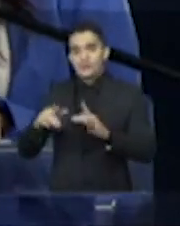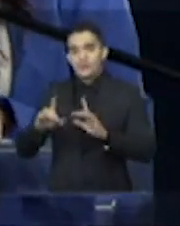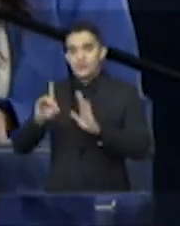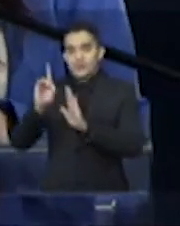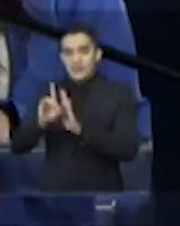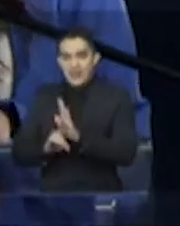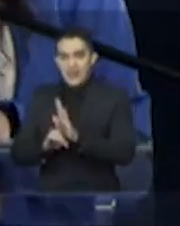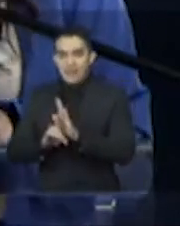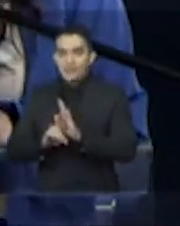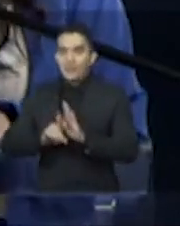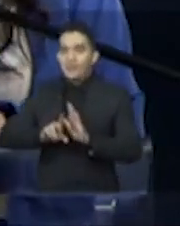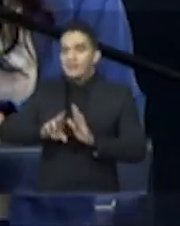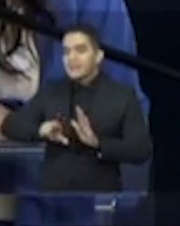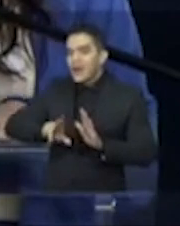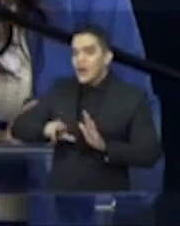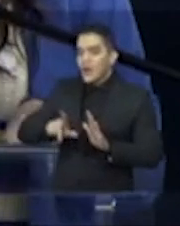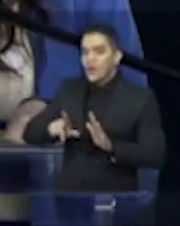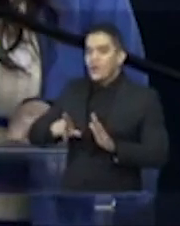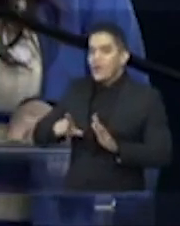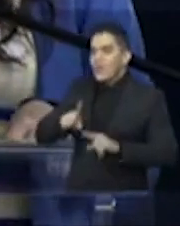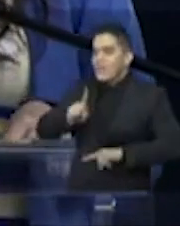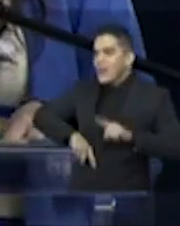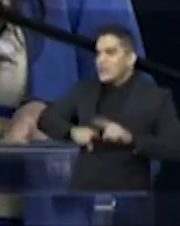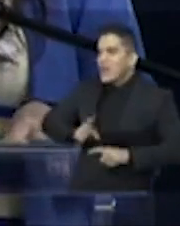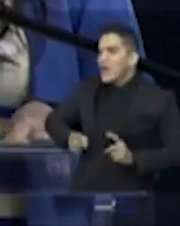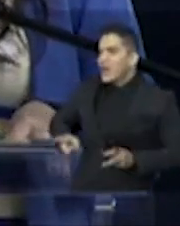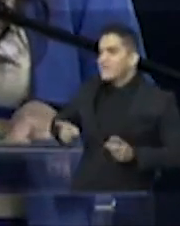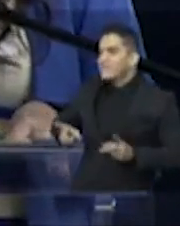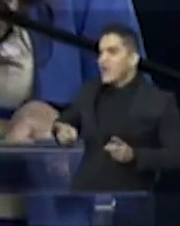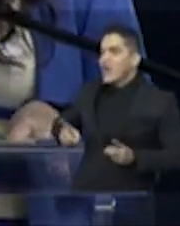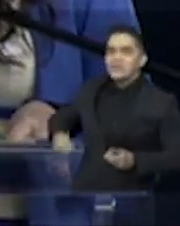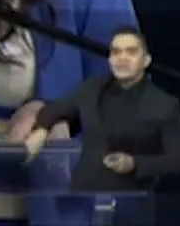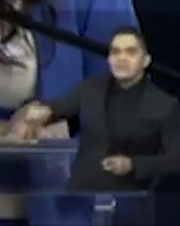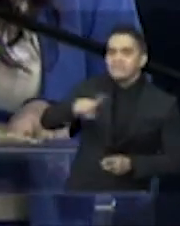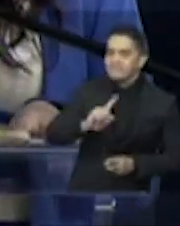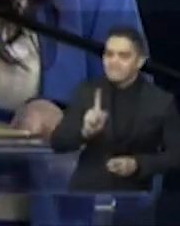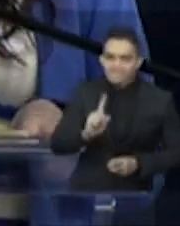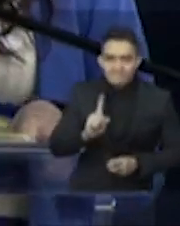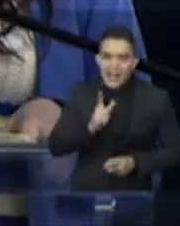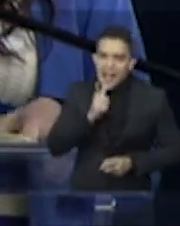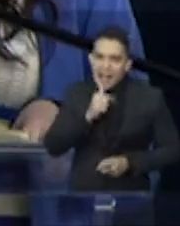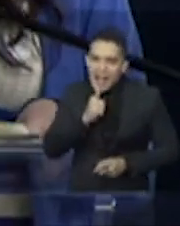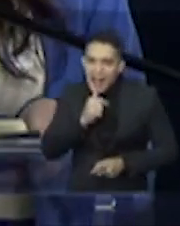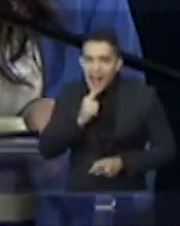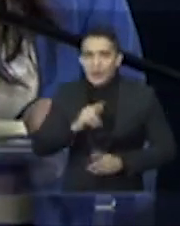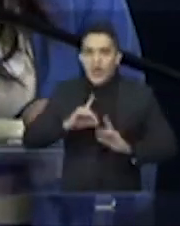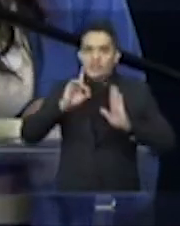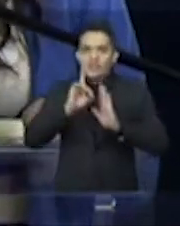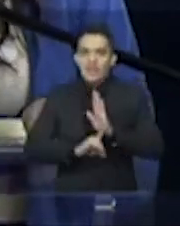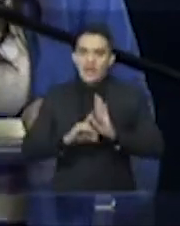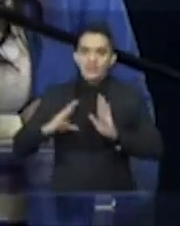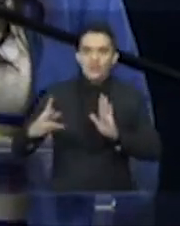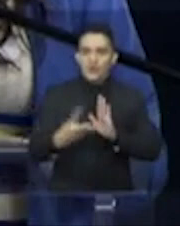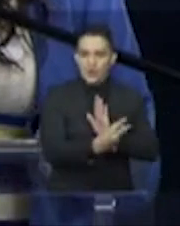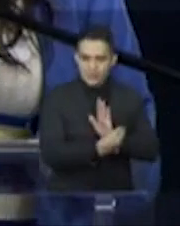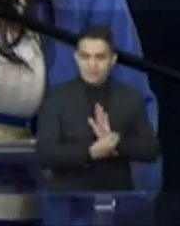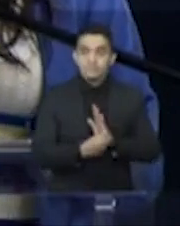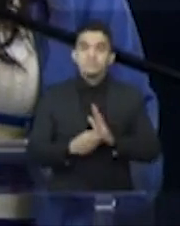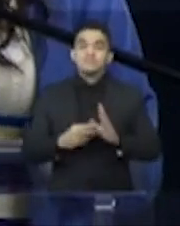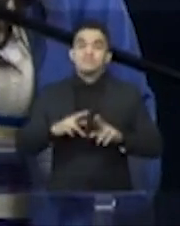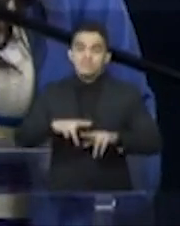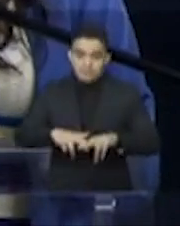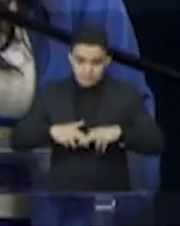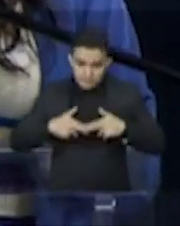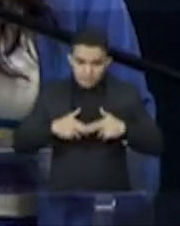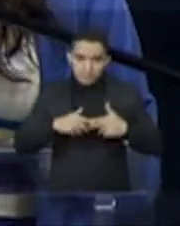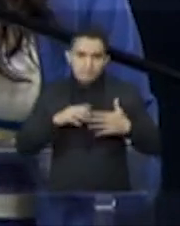como mercadorias que são restritas a poucas pessoas. Por isso, viemos falar sobre as violações enfrentadas pela PobreRua no que se